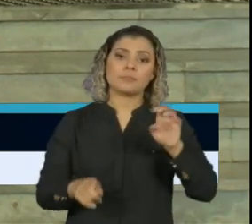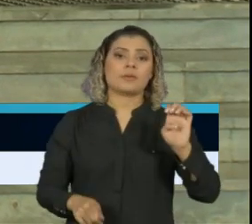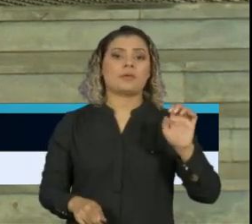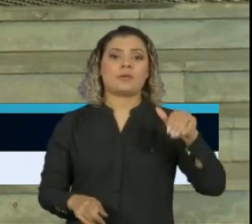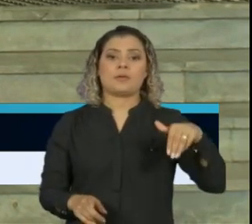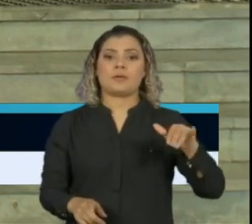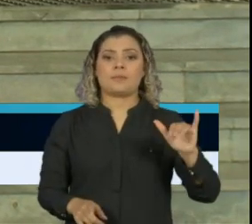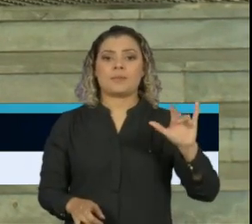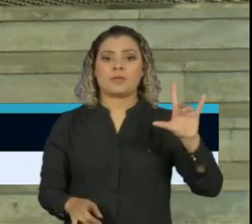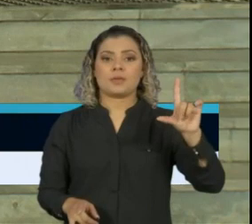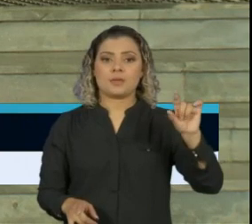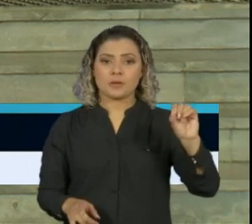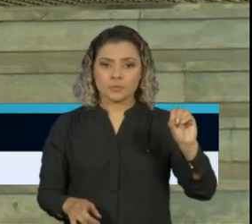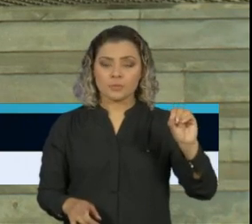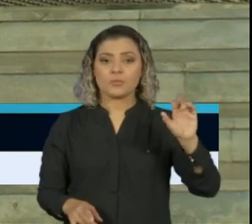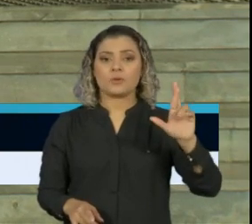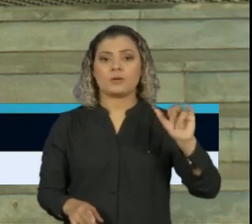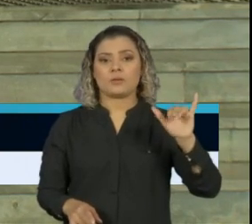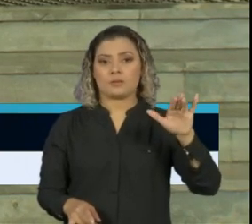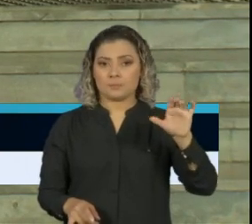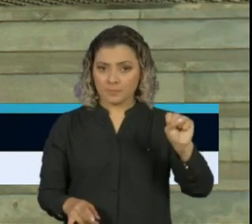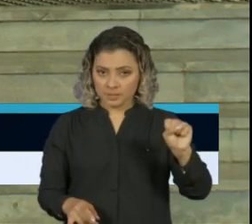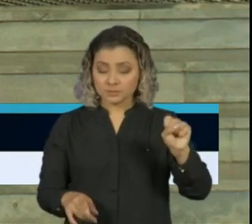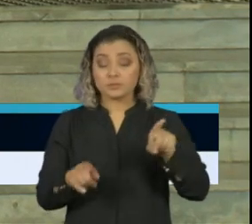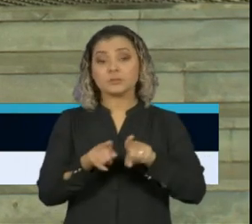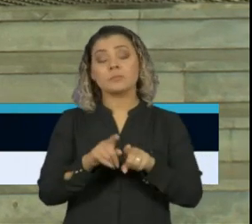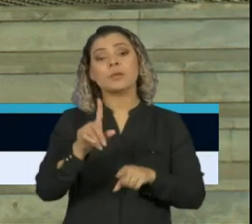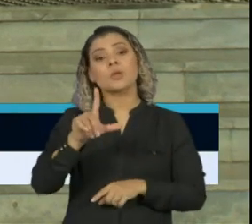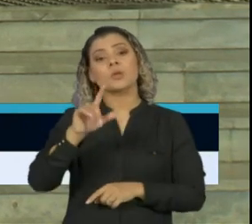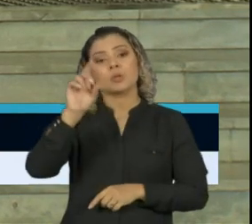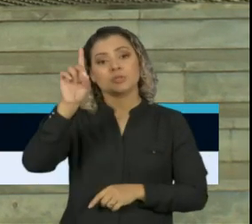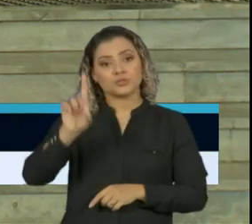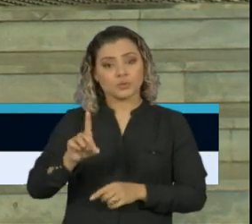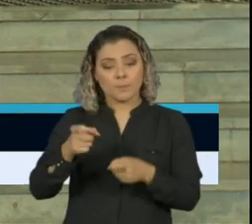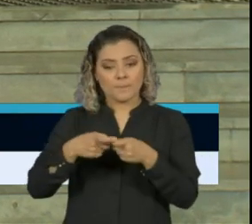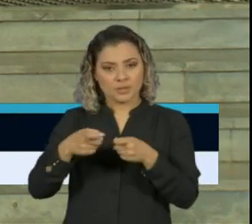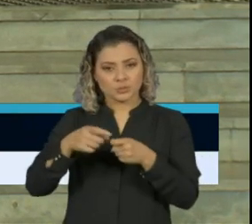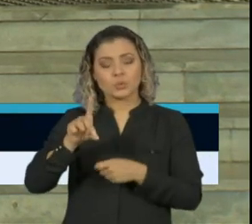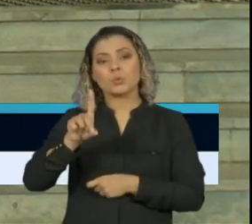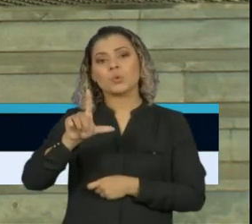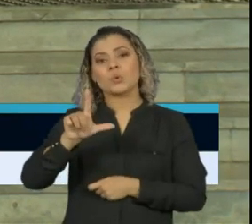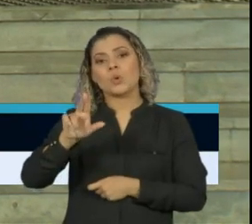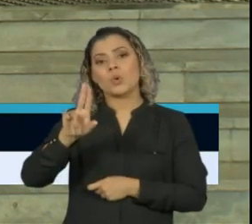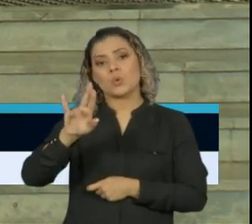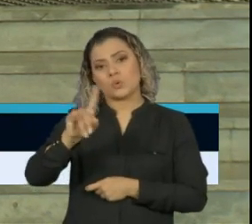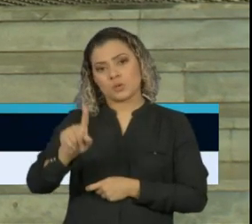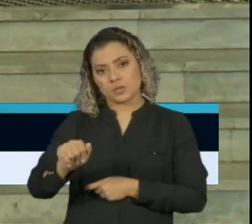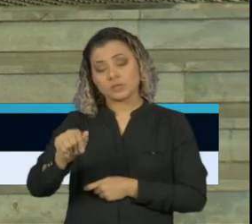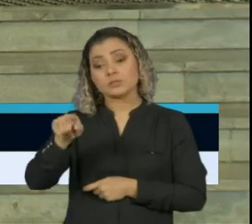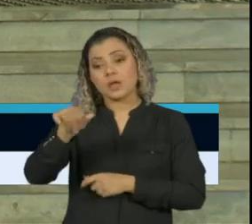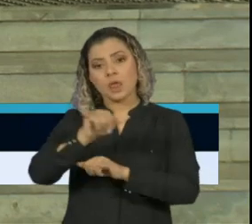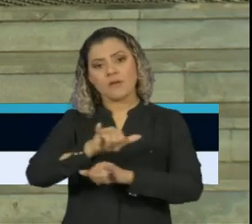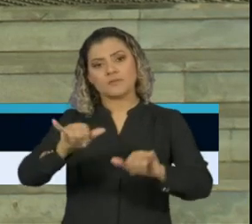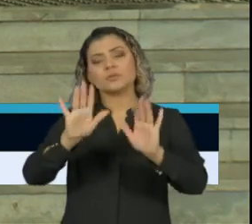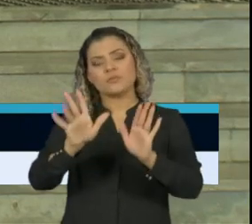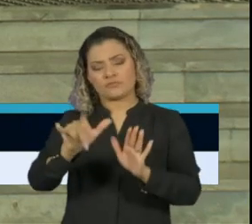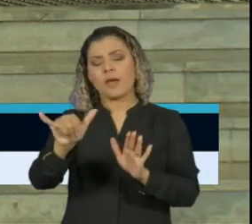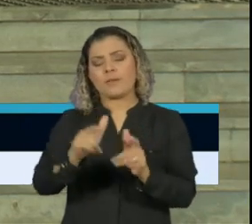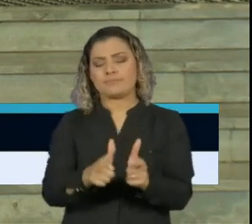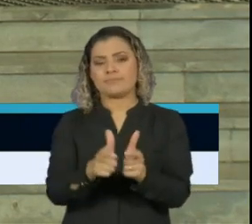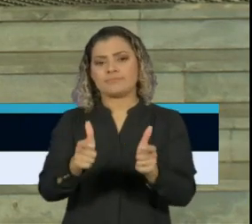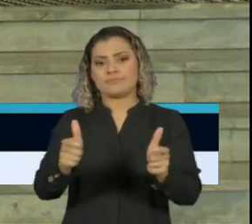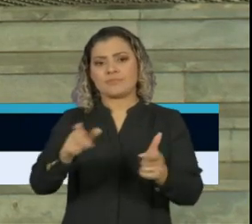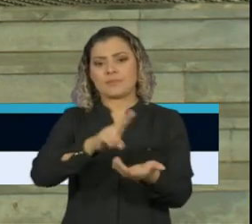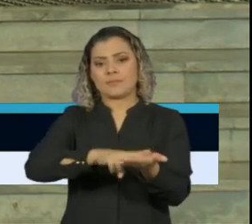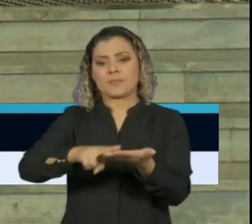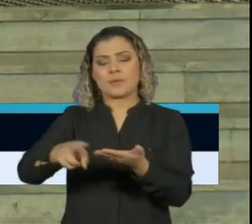Emílio Ribas. Ontem estava aqui o Dr. Luiz Carlos e já está anunciando o aumento de leitos